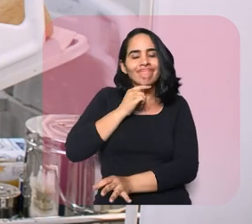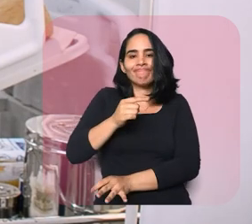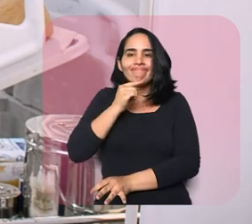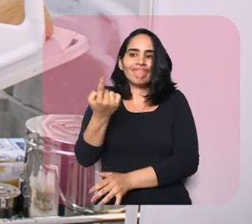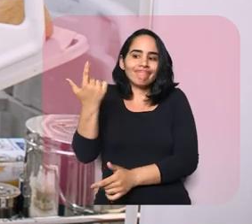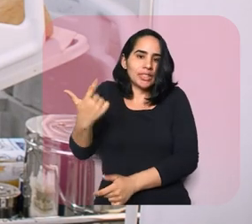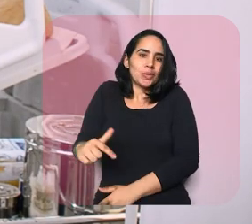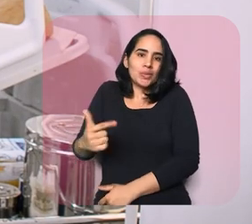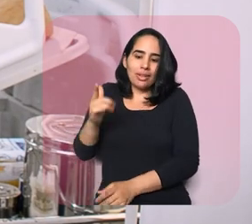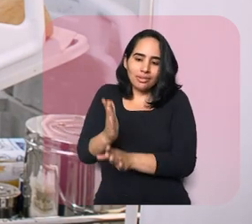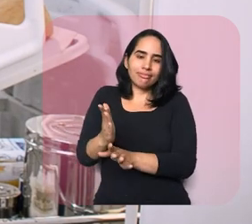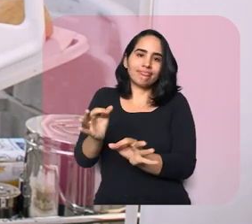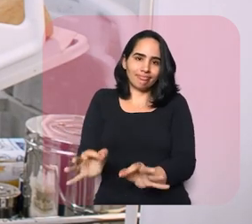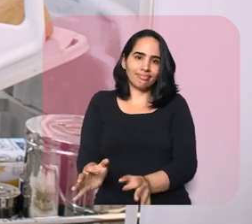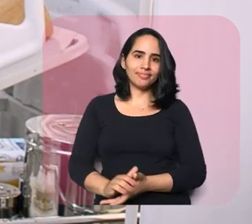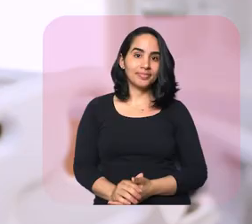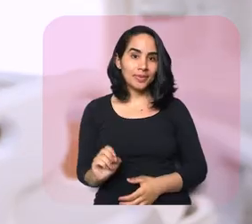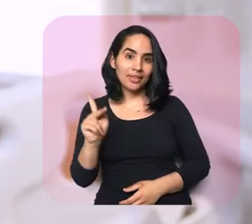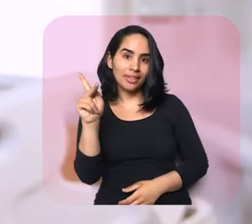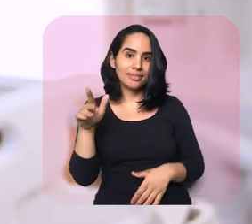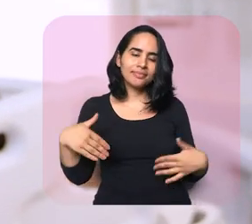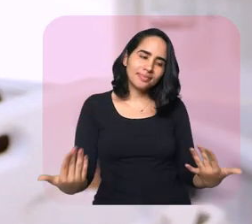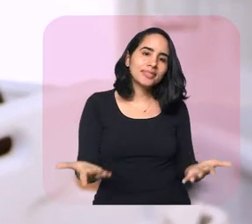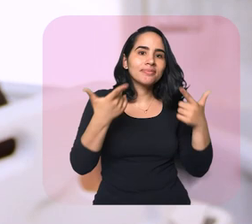etária não é precisa, ok?